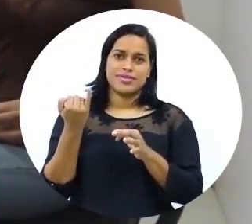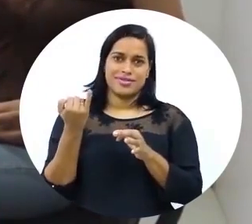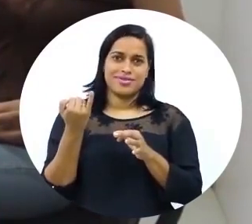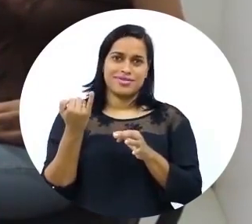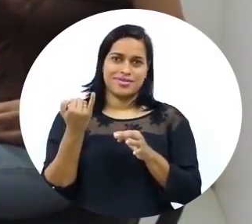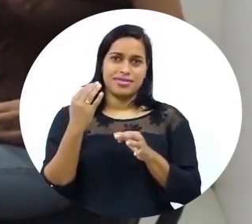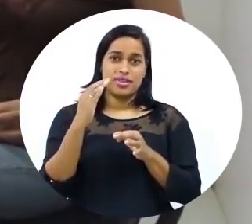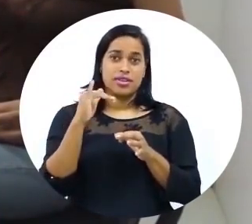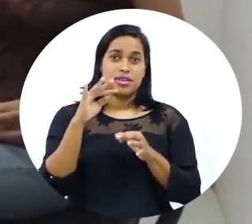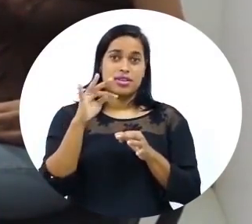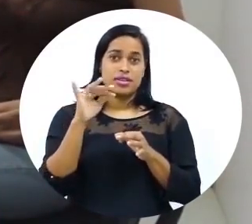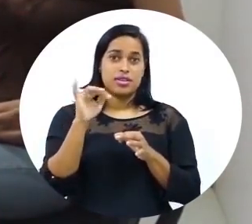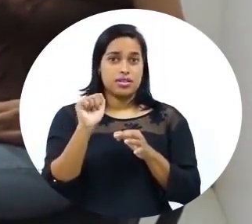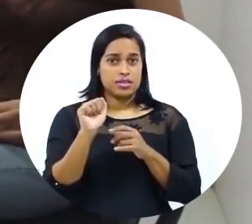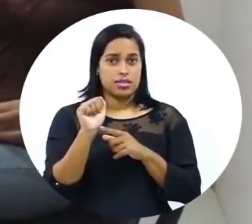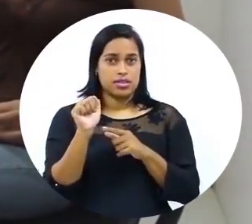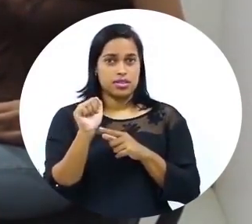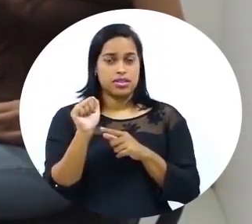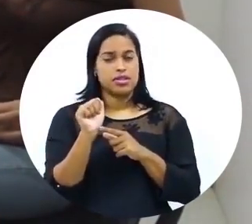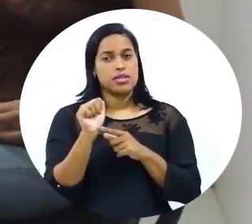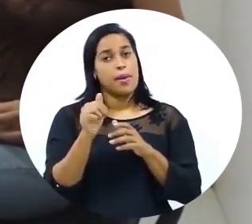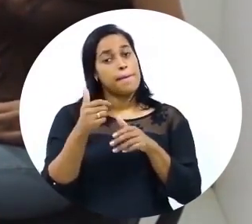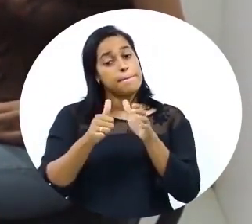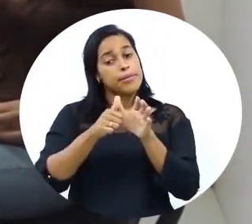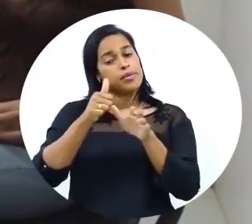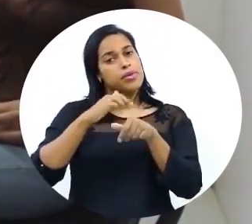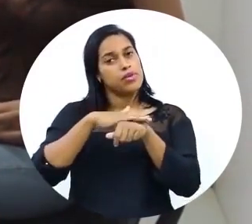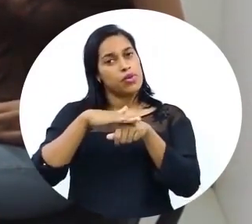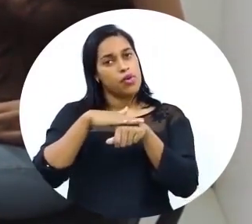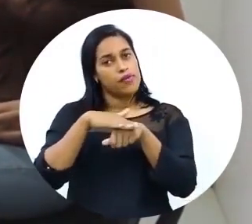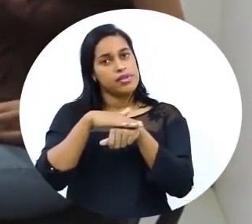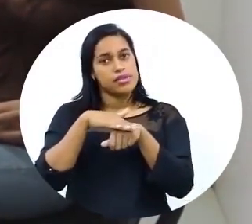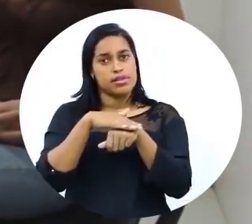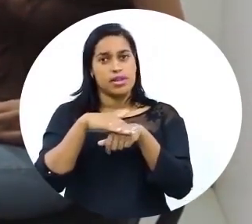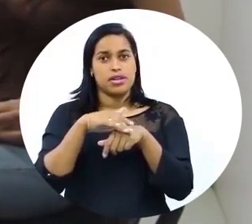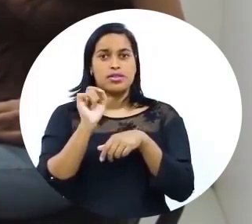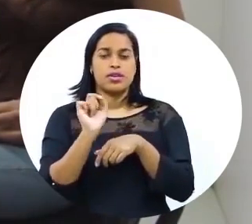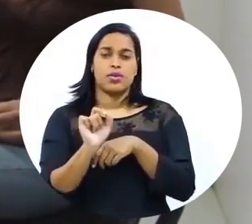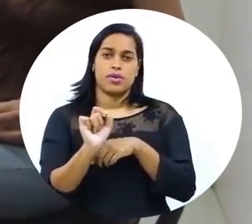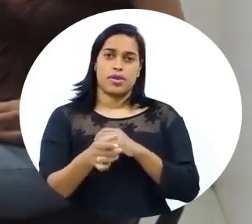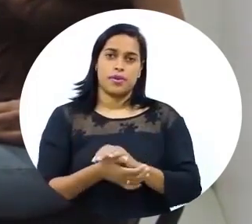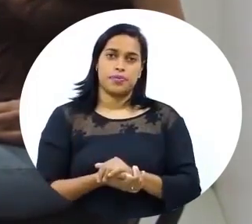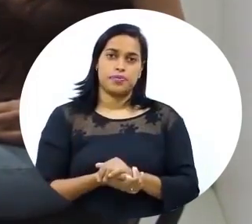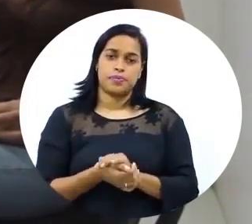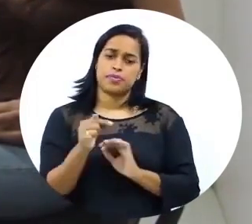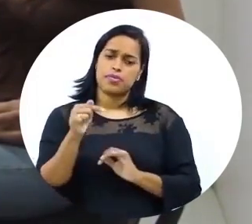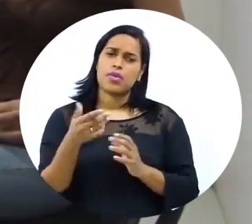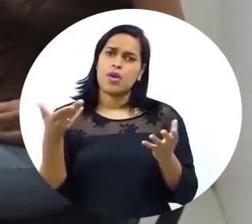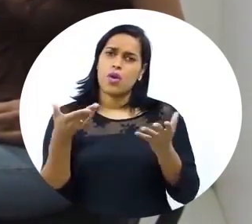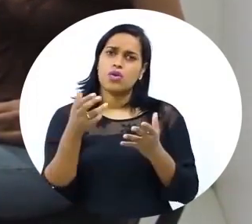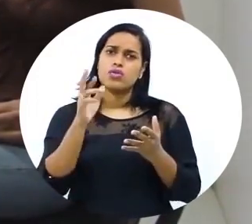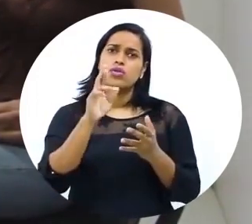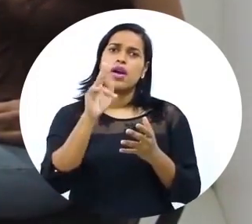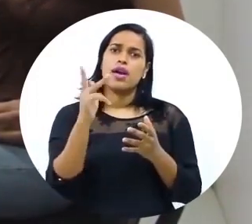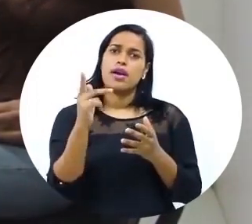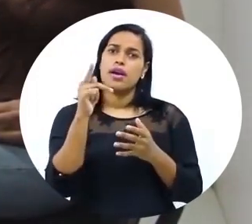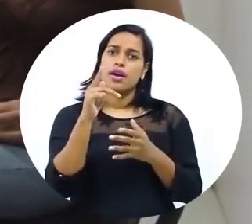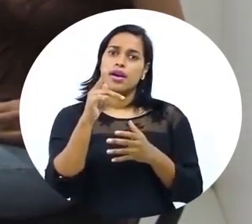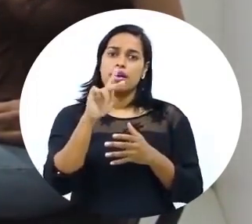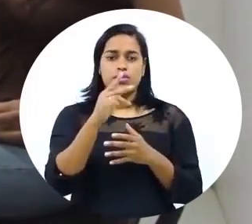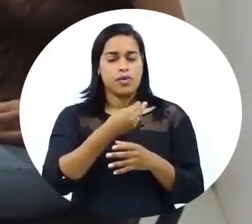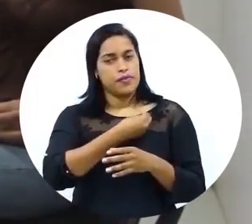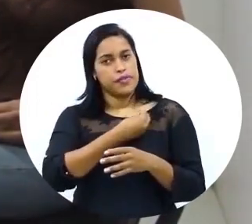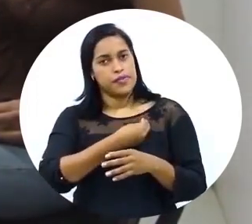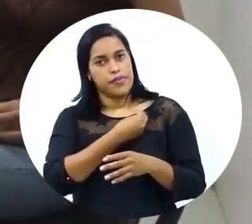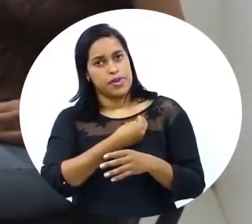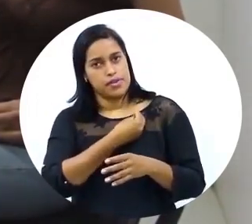Cíntia, a primeira coisa que eu queria que você conversasse com a gente era nessa meio de RH que você vive. O